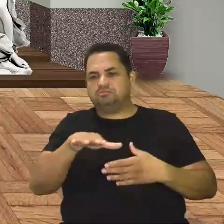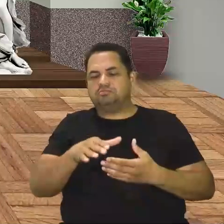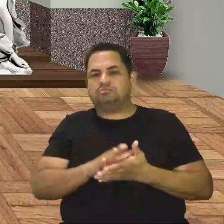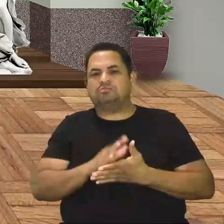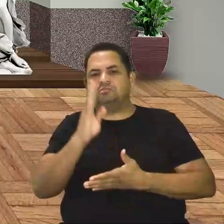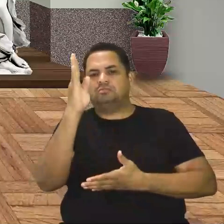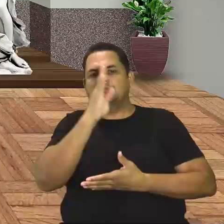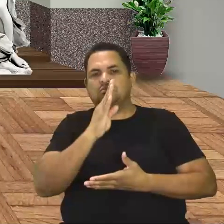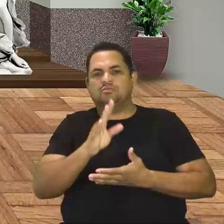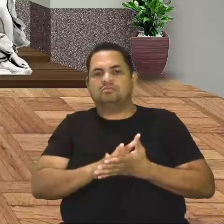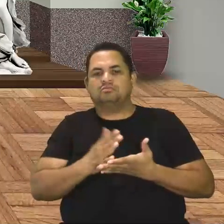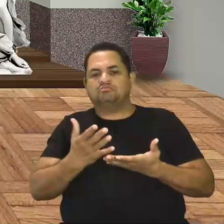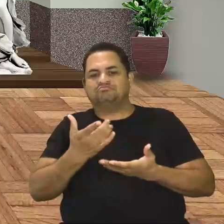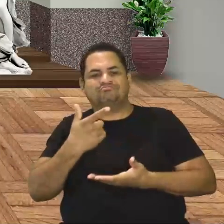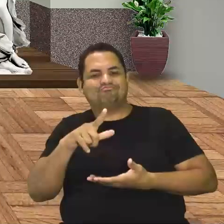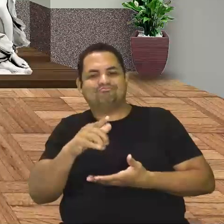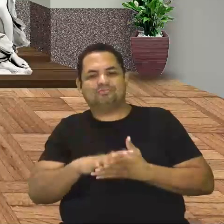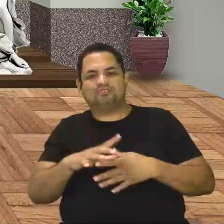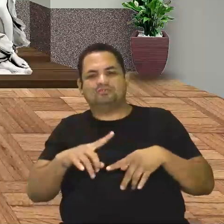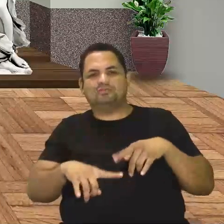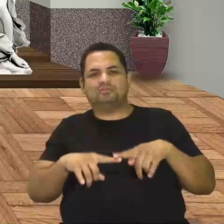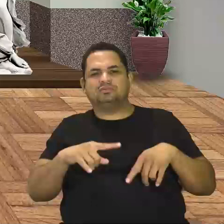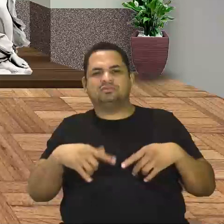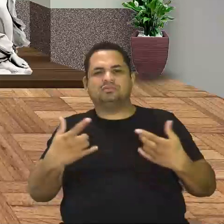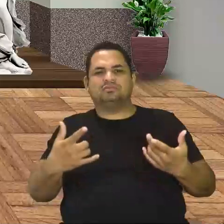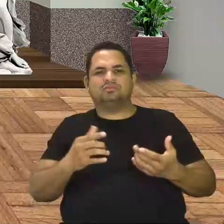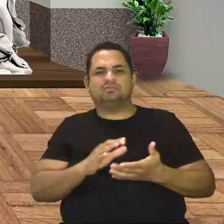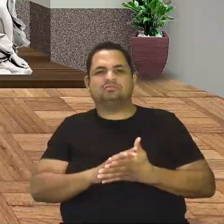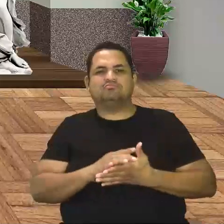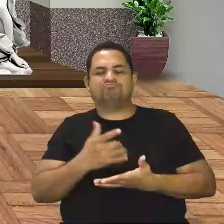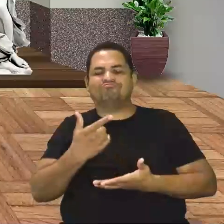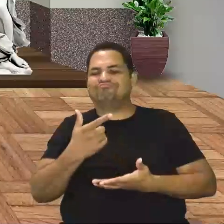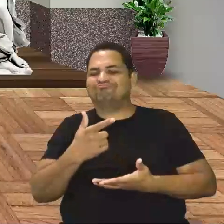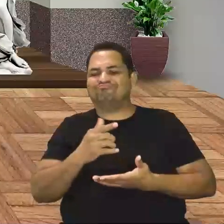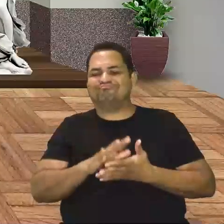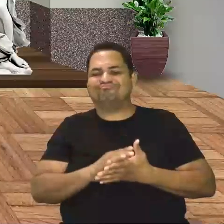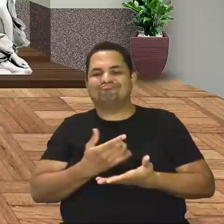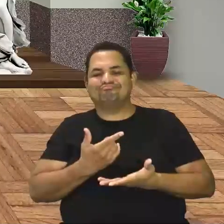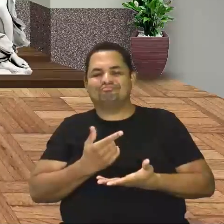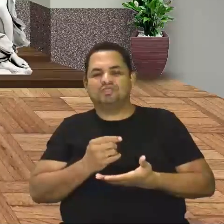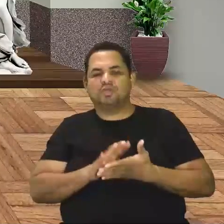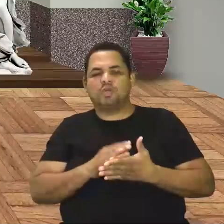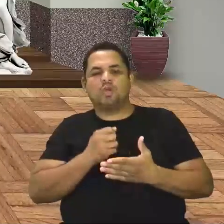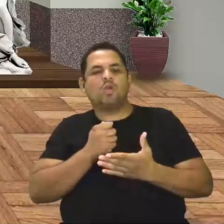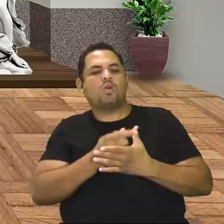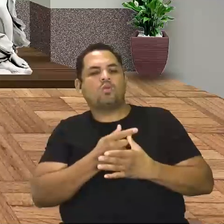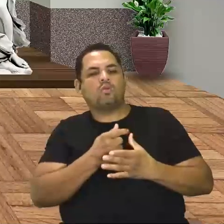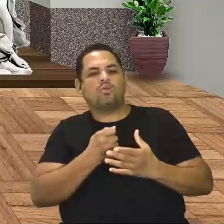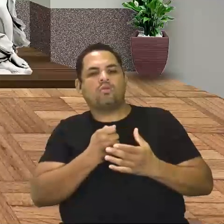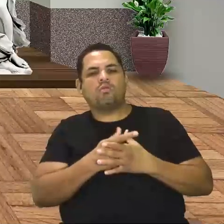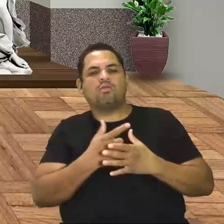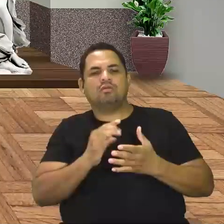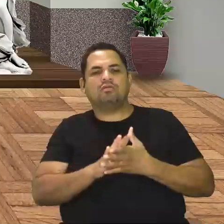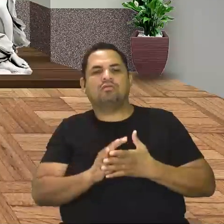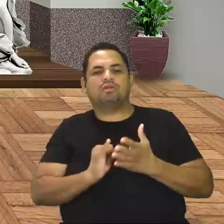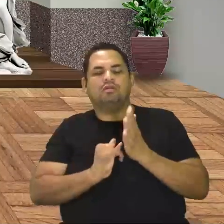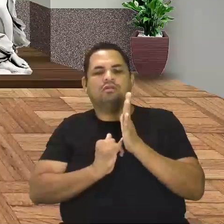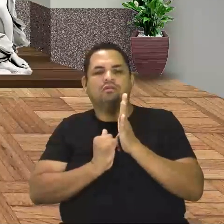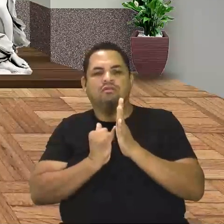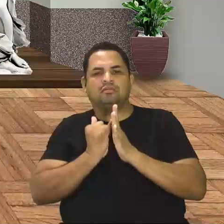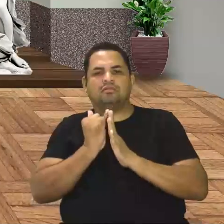Os brasileiros ficaram desabastecidos. Não tinham o que comprar. E a inflação, mais uma